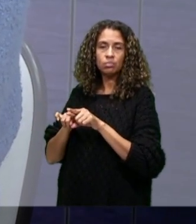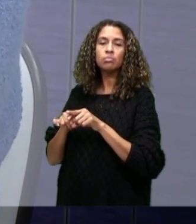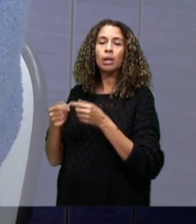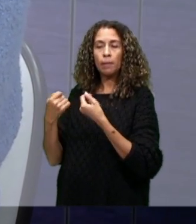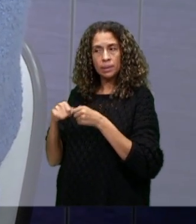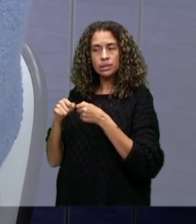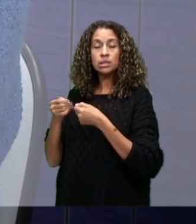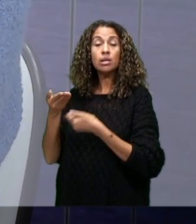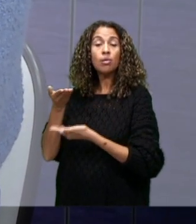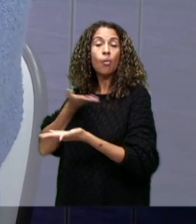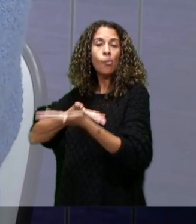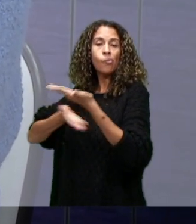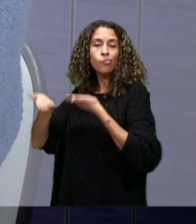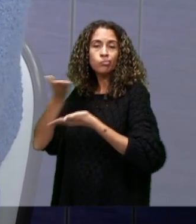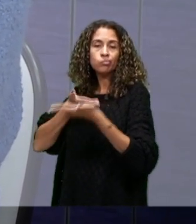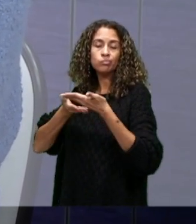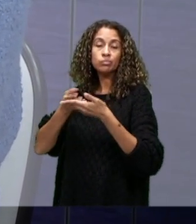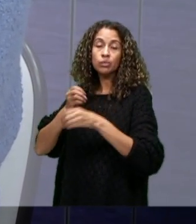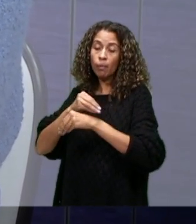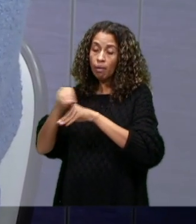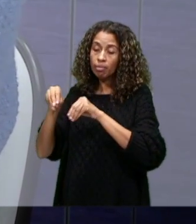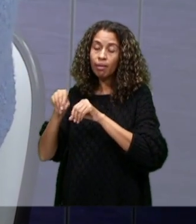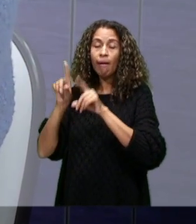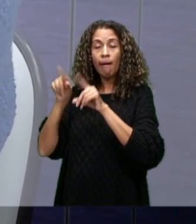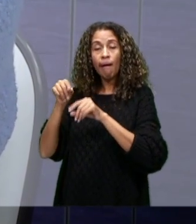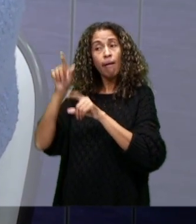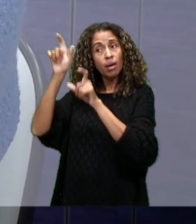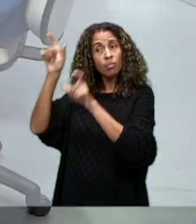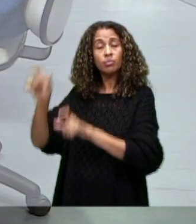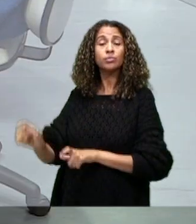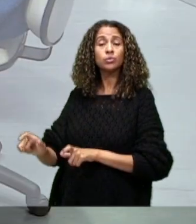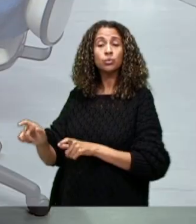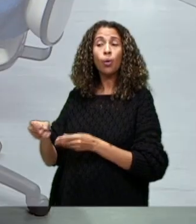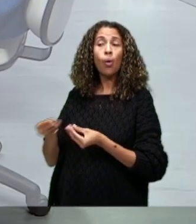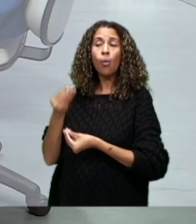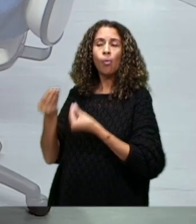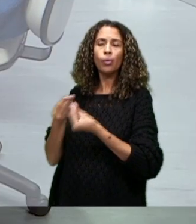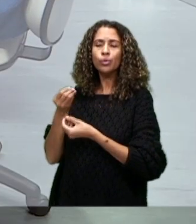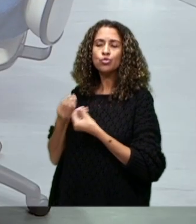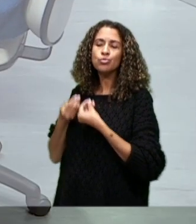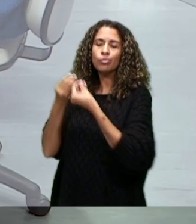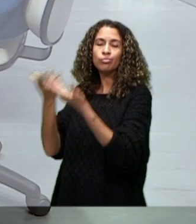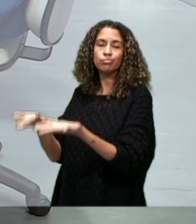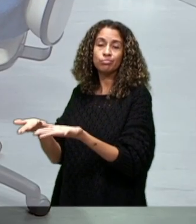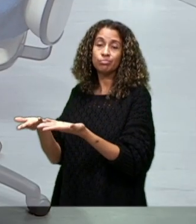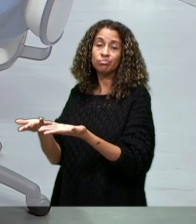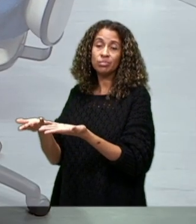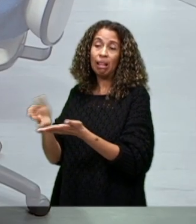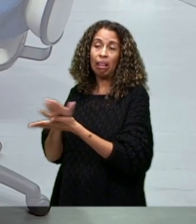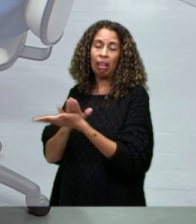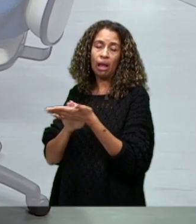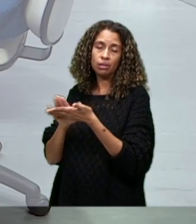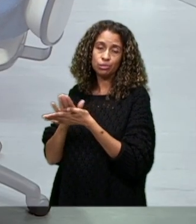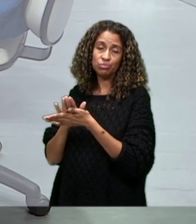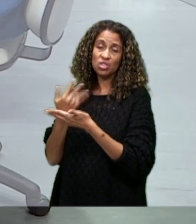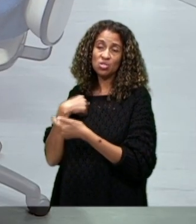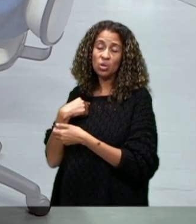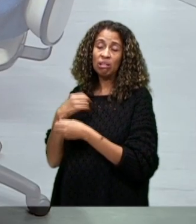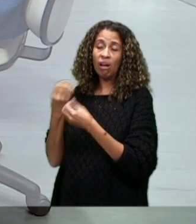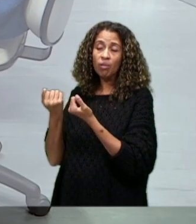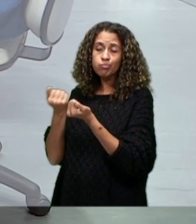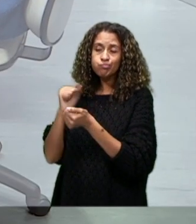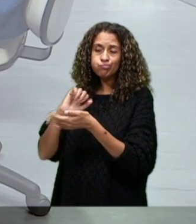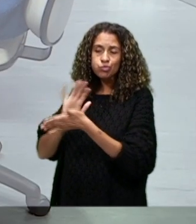também. Ela é uma entidade. A gente precisa... O que a gente está dando para essa terra? Nada, a gente só está extraindo. Então, não